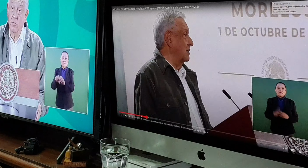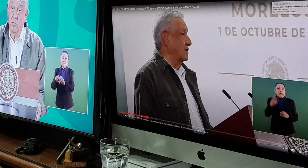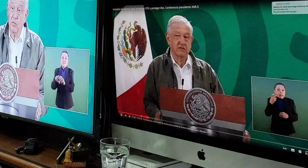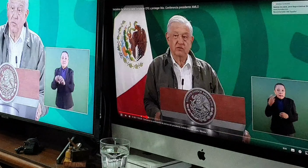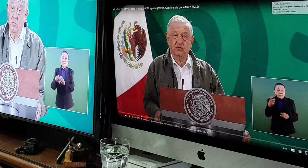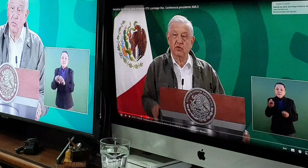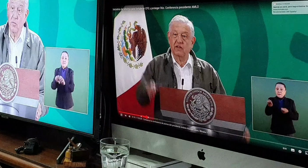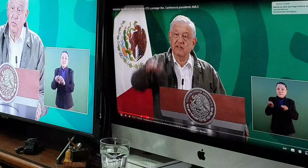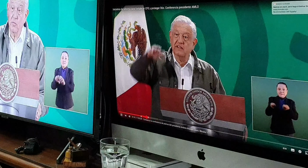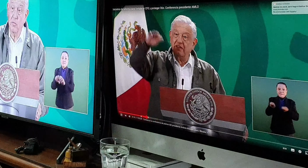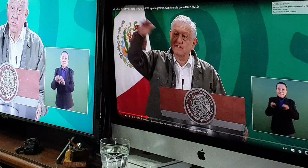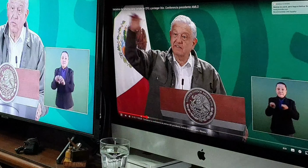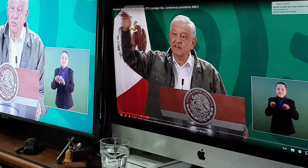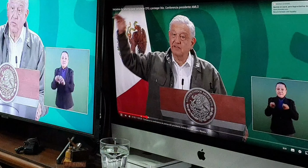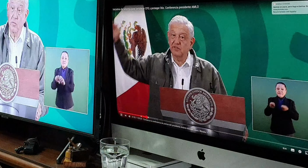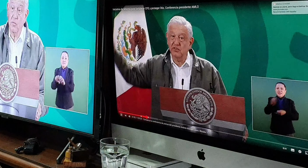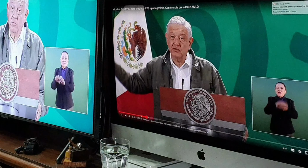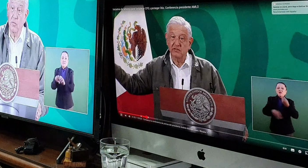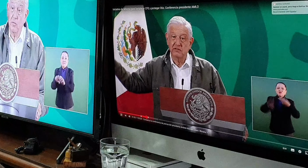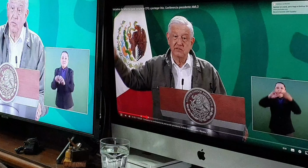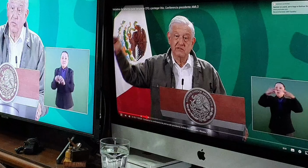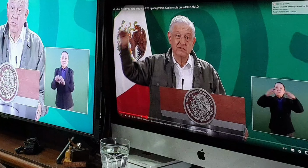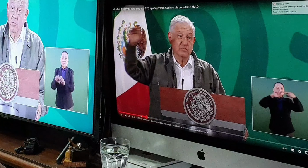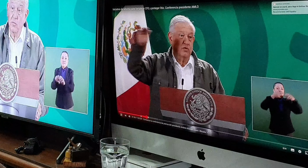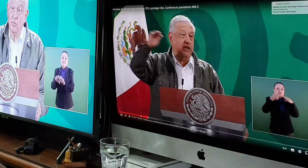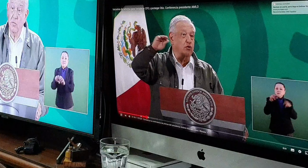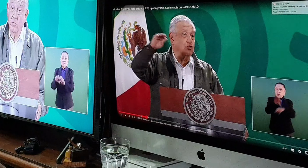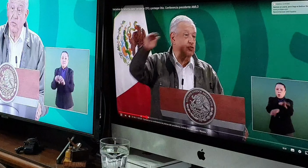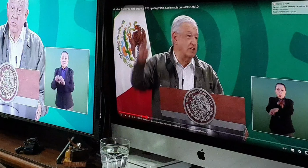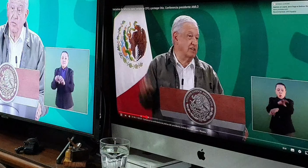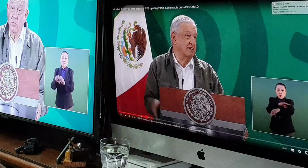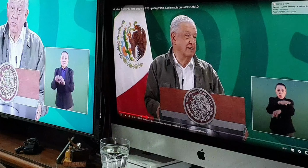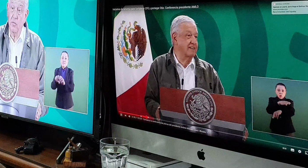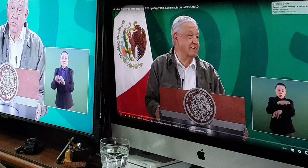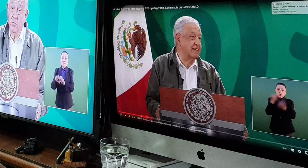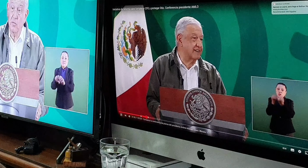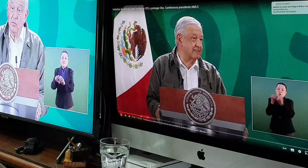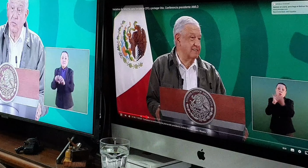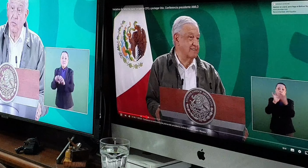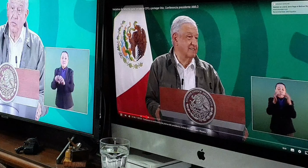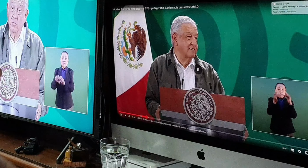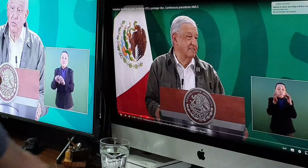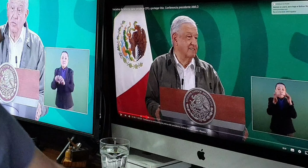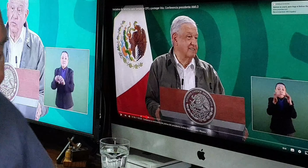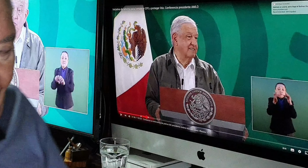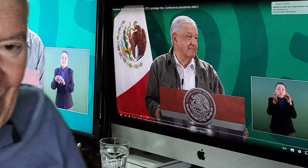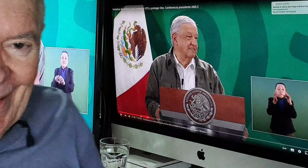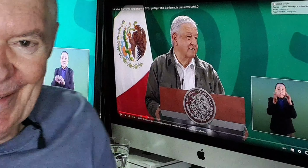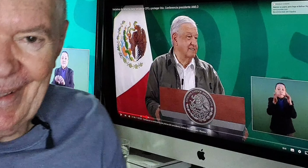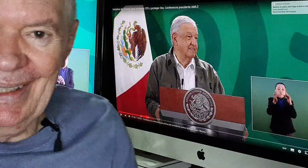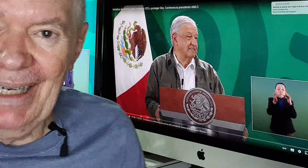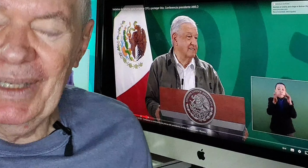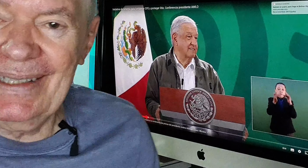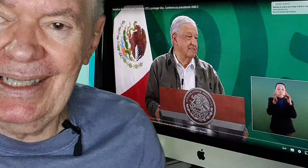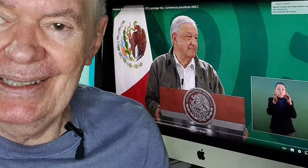controla todas las líneas de transmisión, lo que no sucede en Texas. Então ele